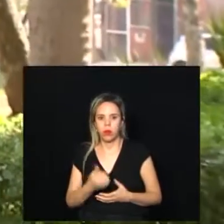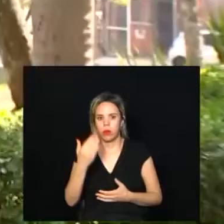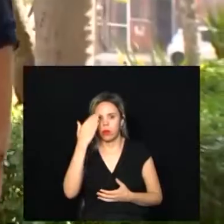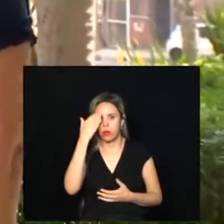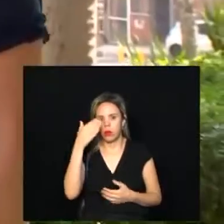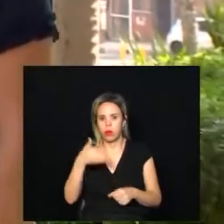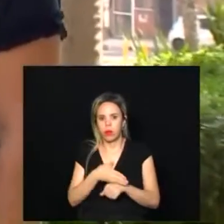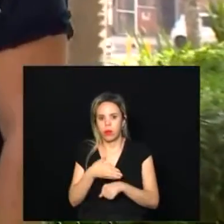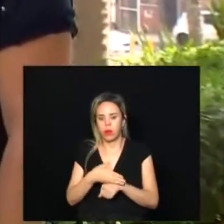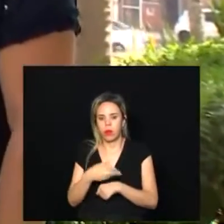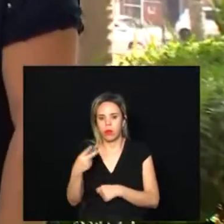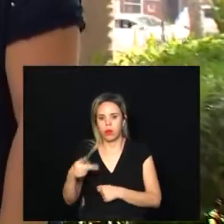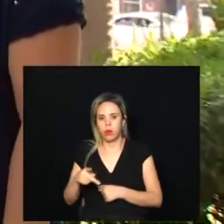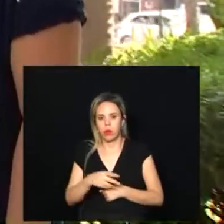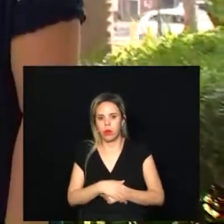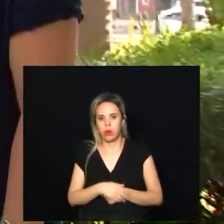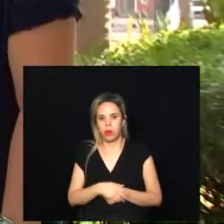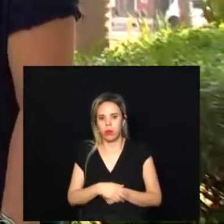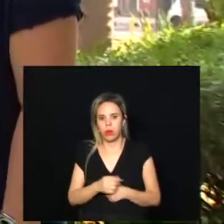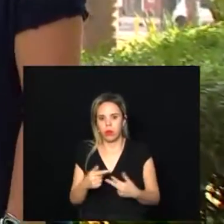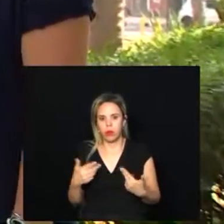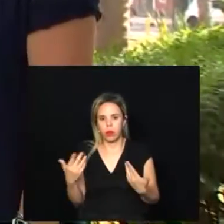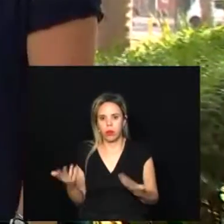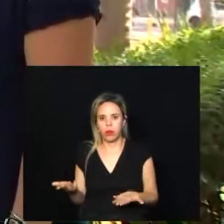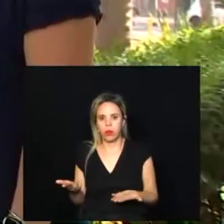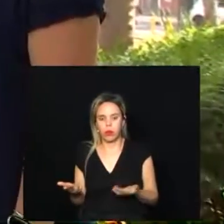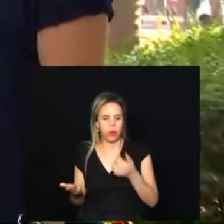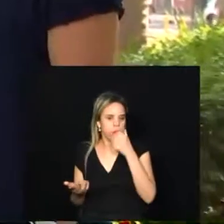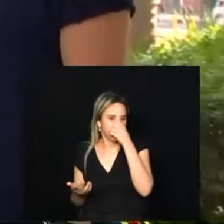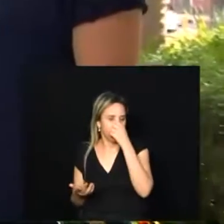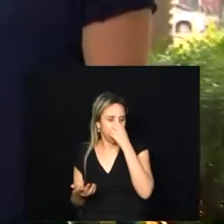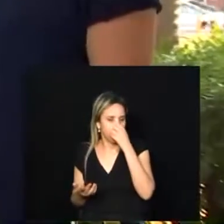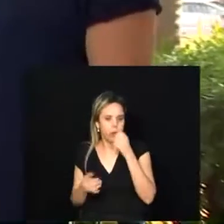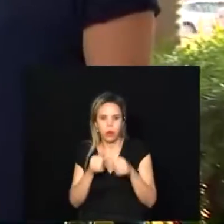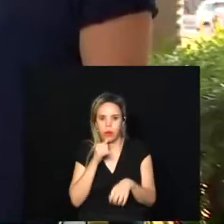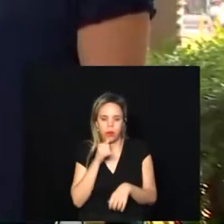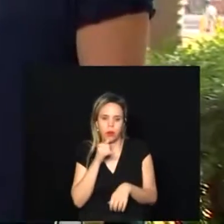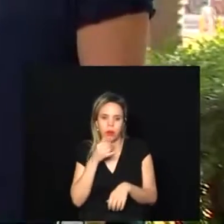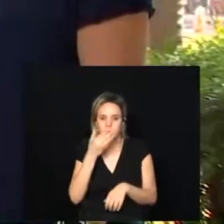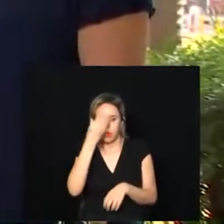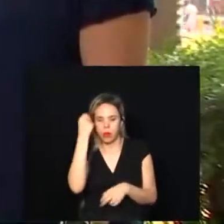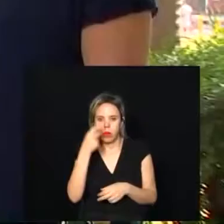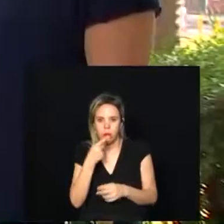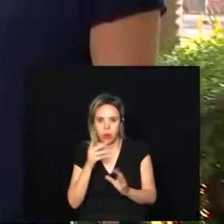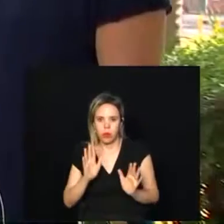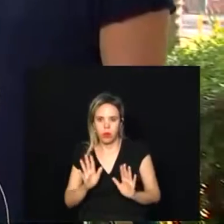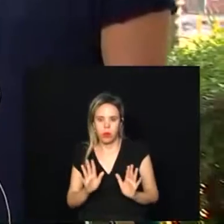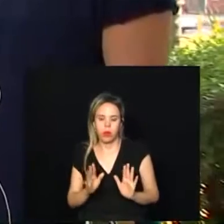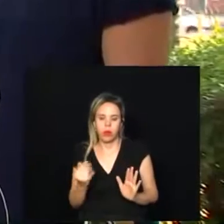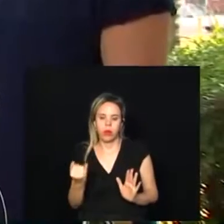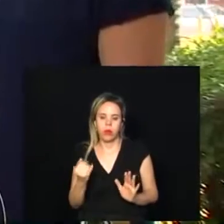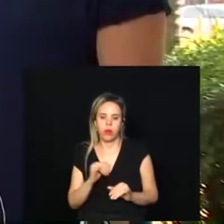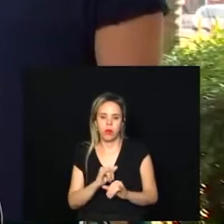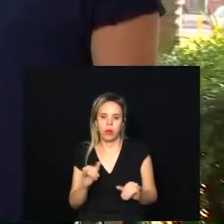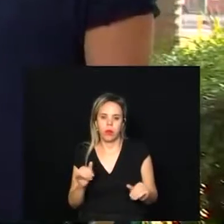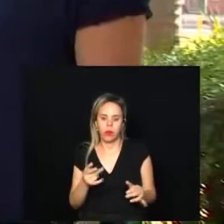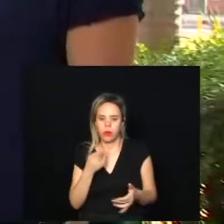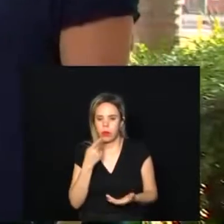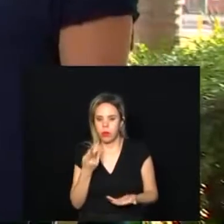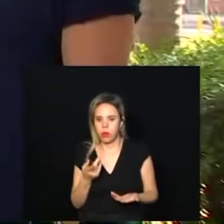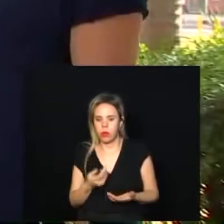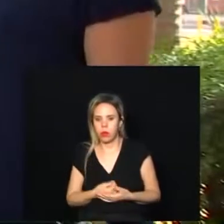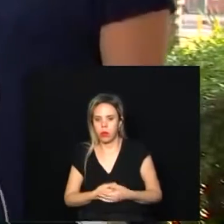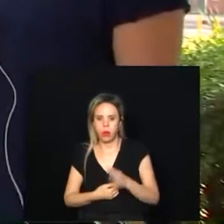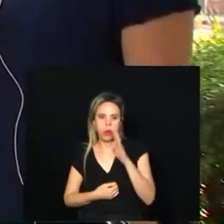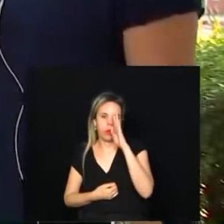sua participação. Mais alguma coisa que tenha ficado para trás, de repente a gente não tenha falado? Importante que você queira destacar aqui